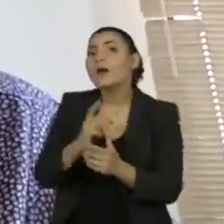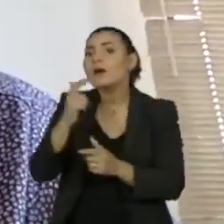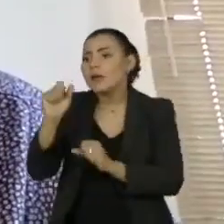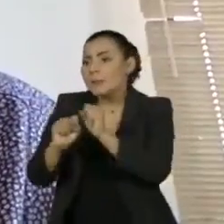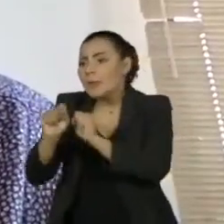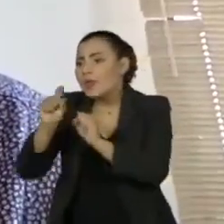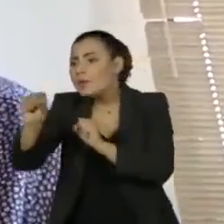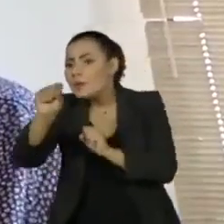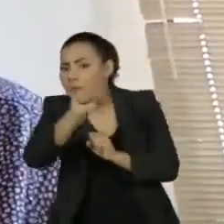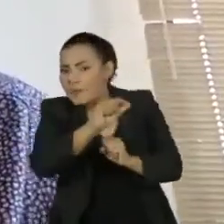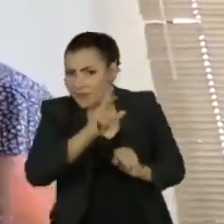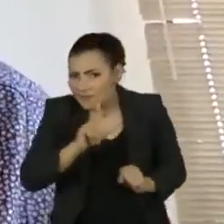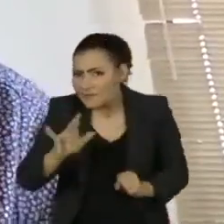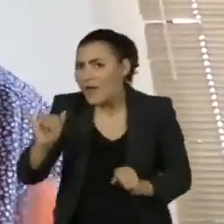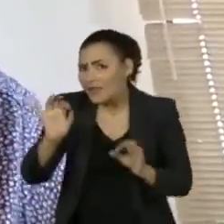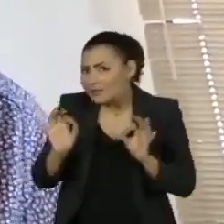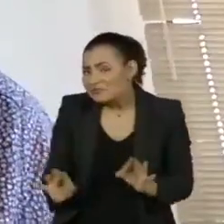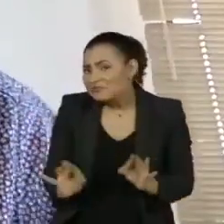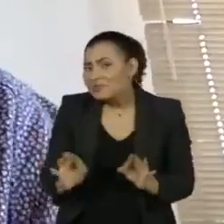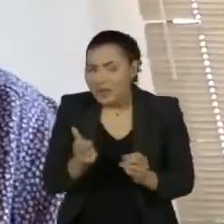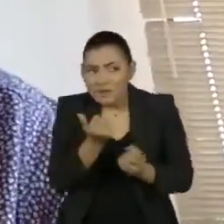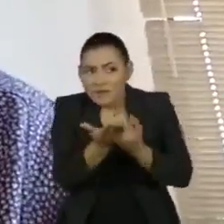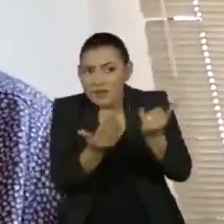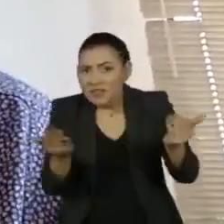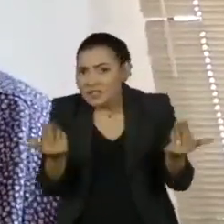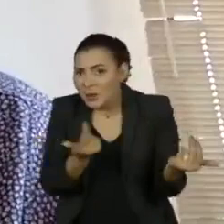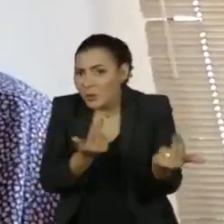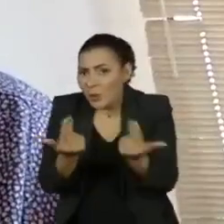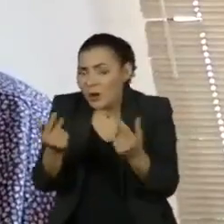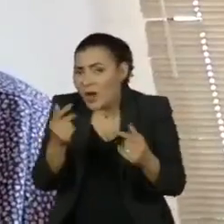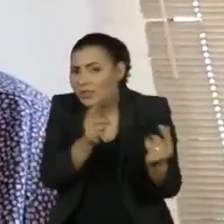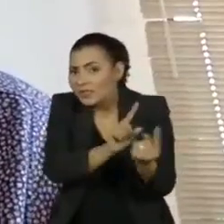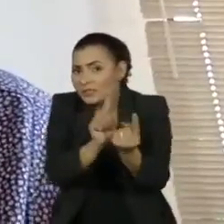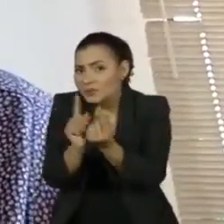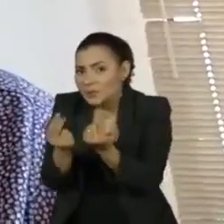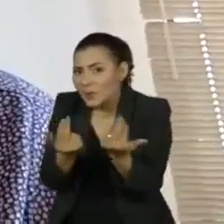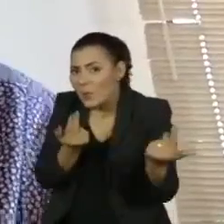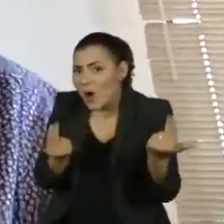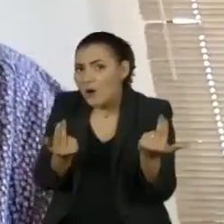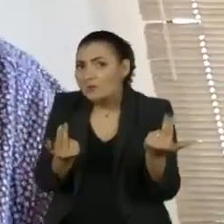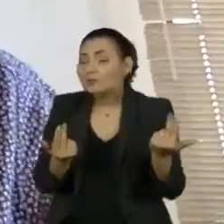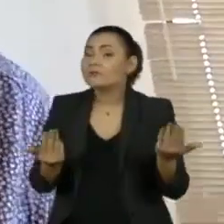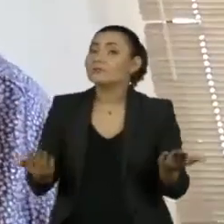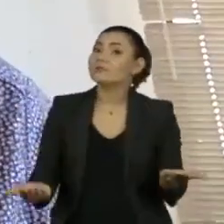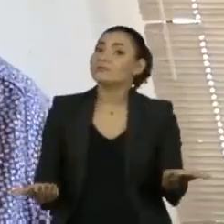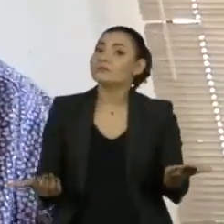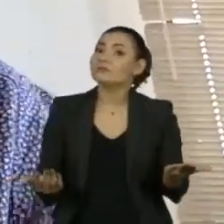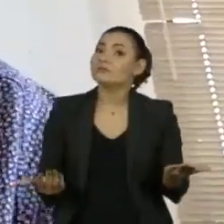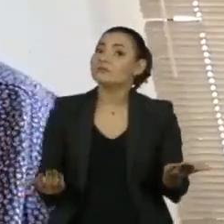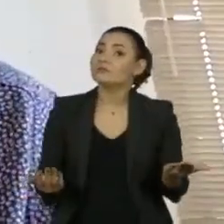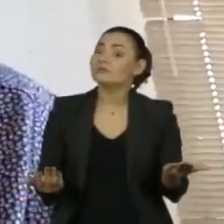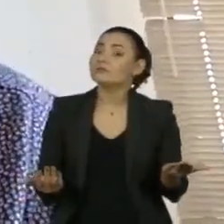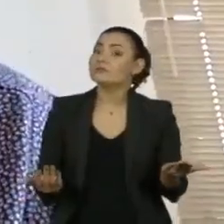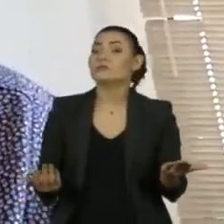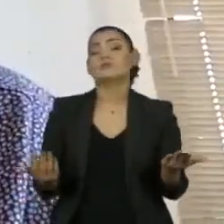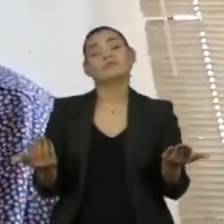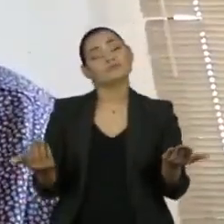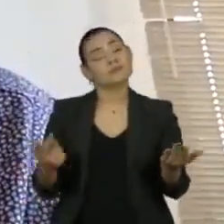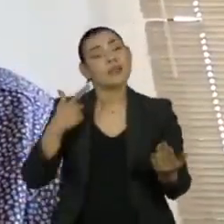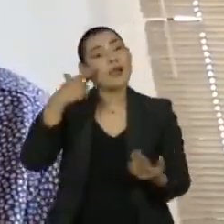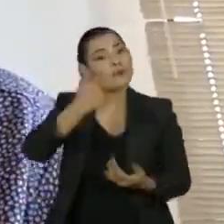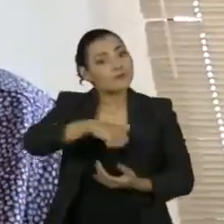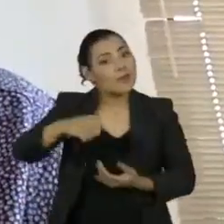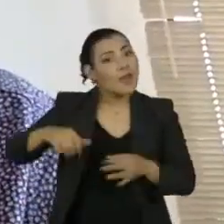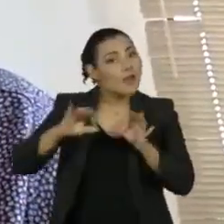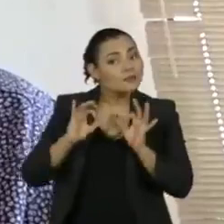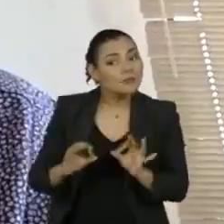operadoras e as empresas vão oferecer esse tipo de serviço ao custo zero. Então, nós devemos avaliar muito